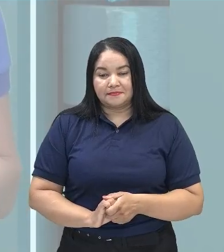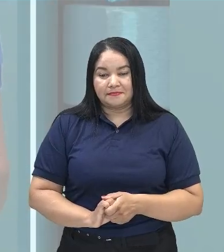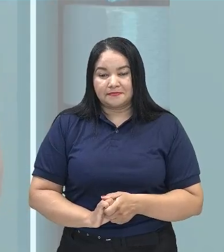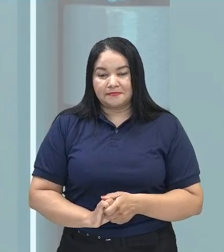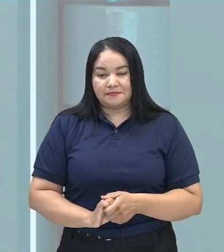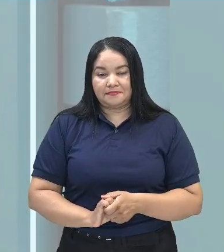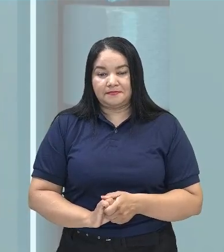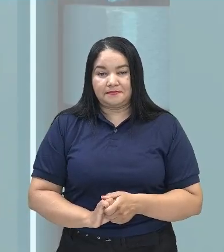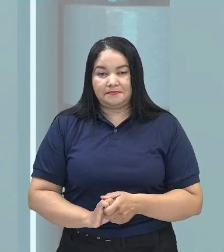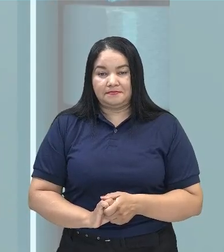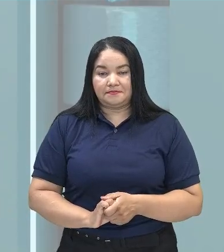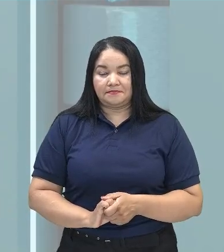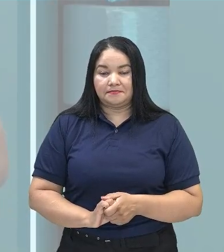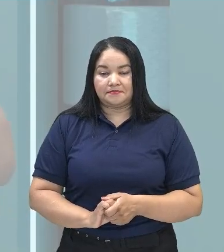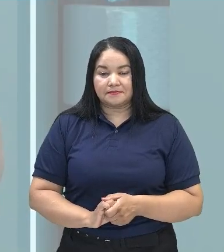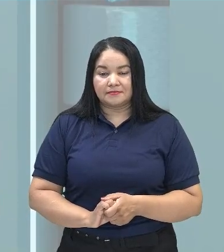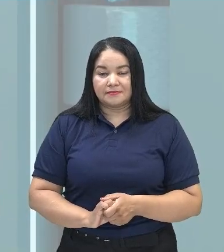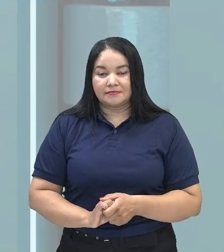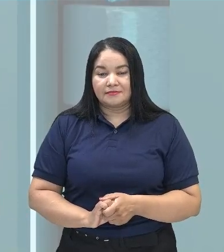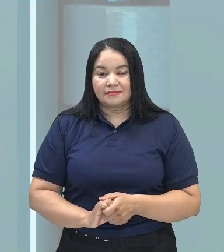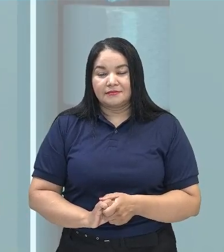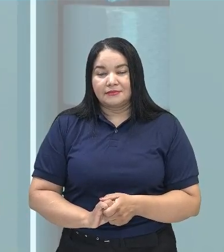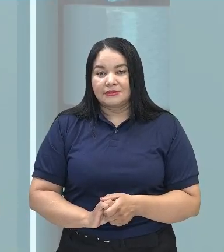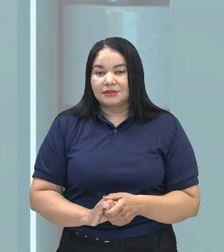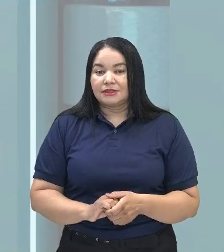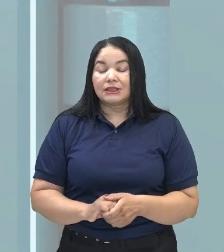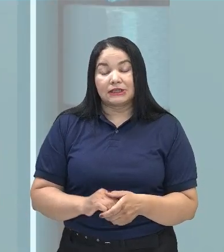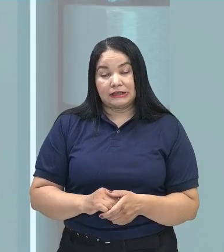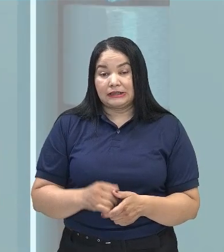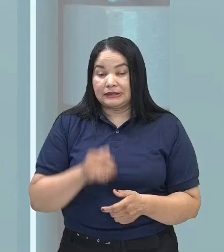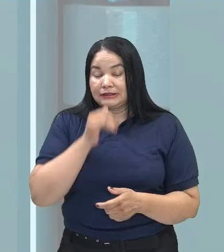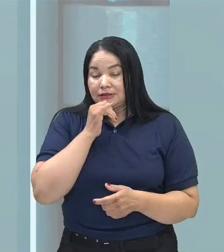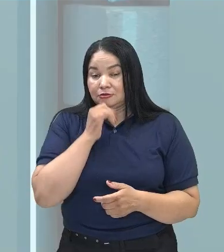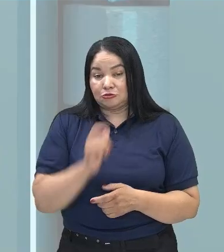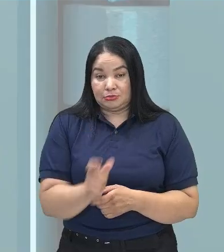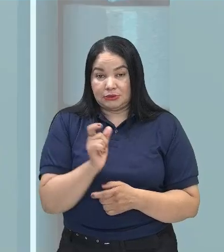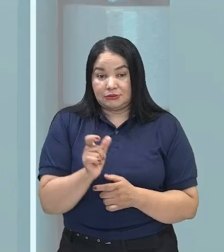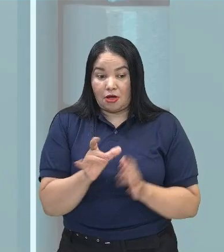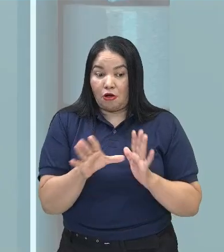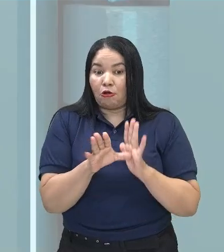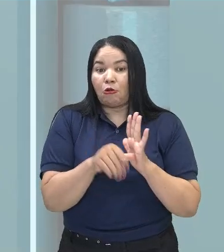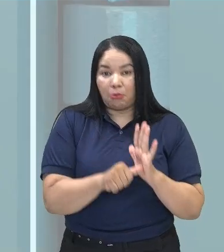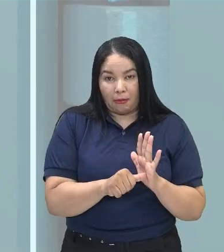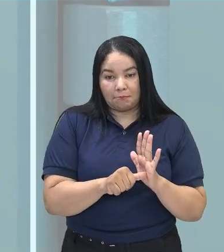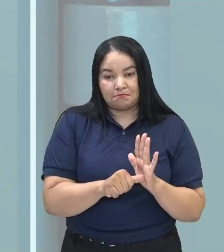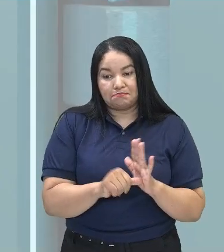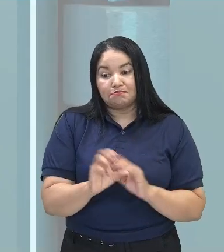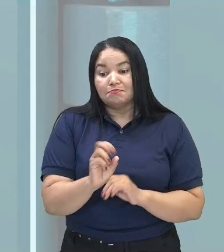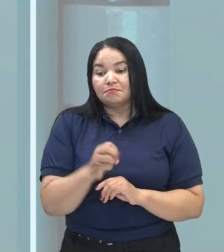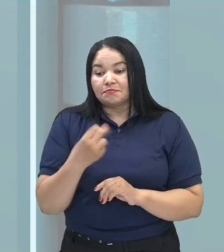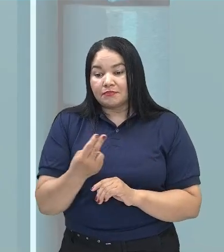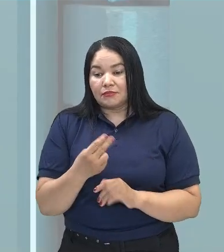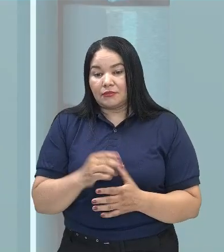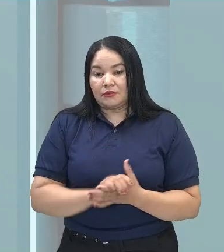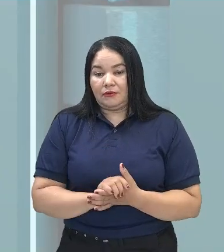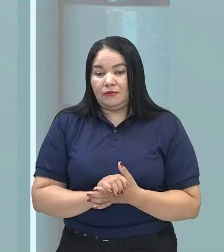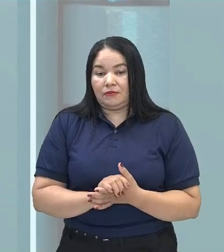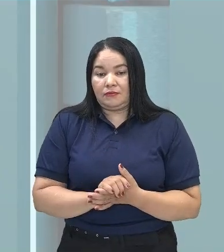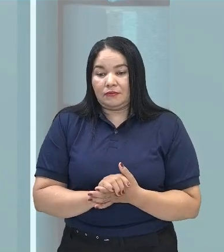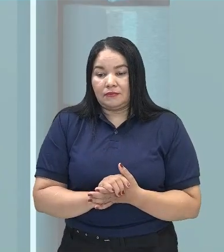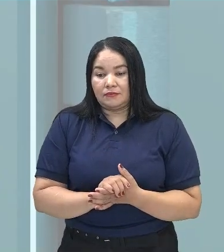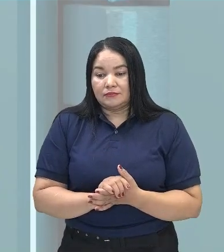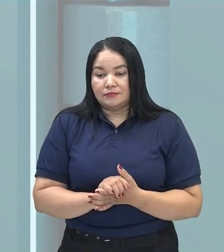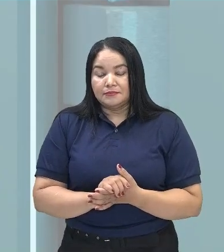no caso de roubar, né, que é um negócio muito forte, principalmente quando não se